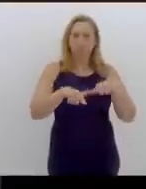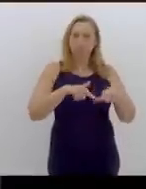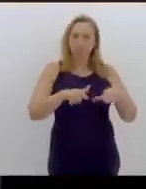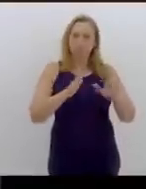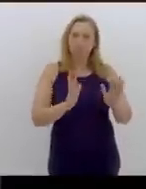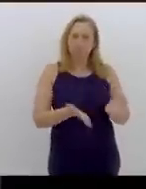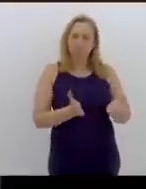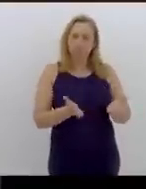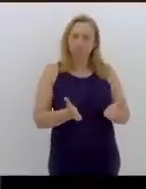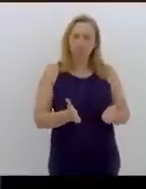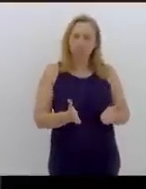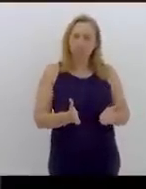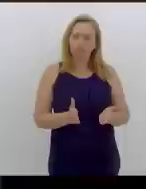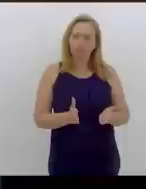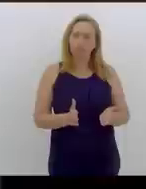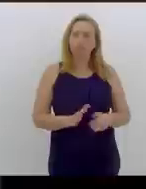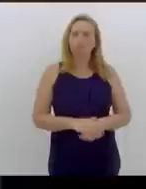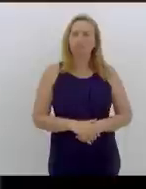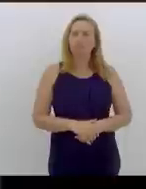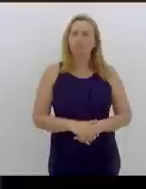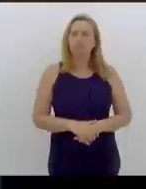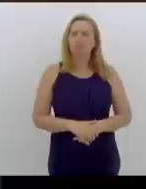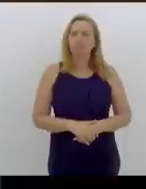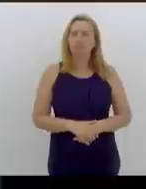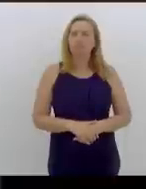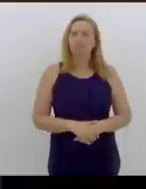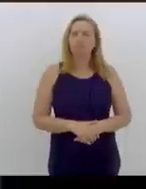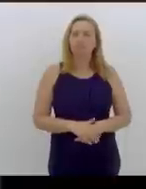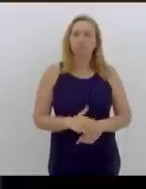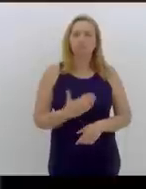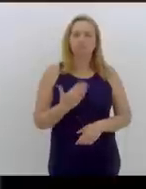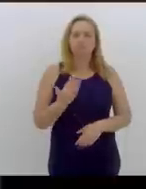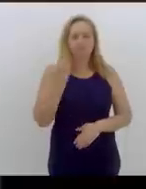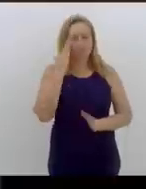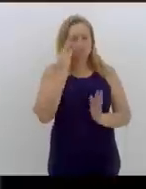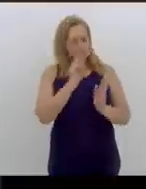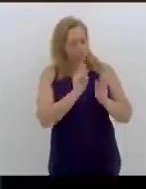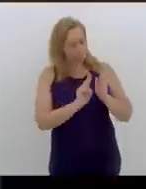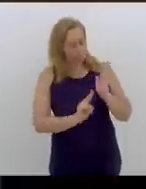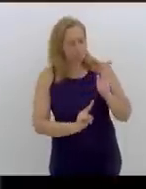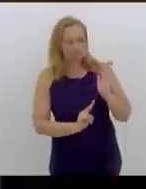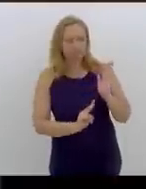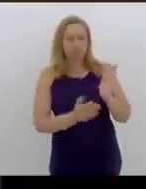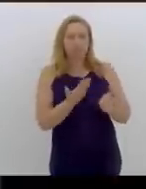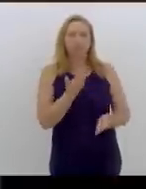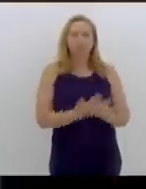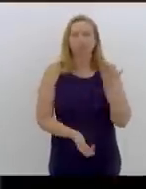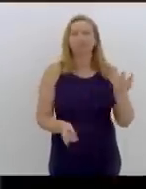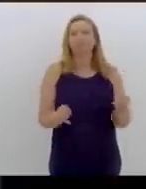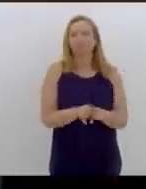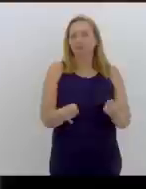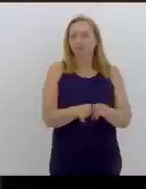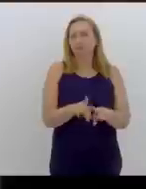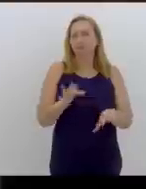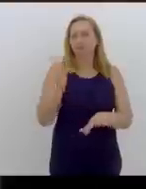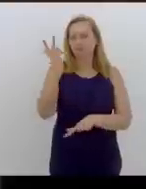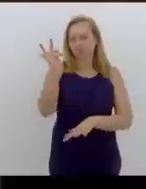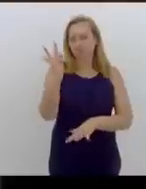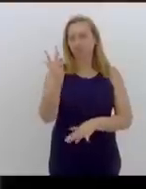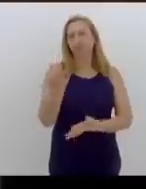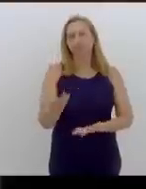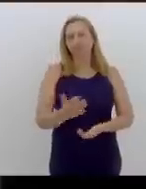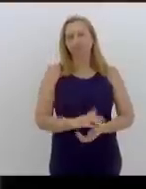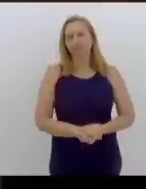para inatividade por entendimento que está dando ali você lê aquilo ali ele vai perder também e vai tirar de